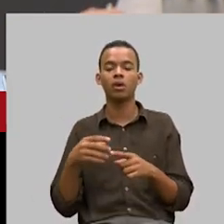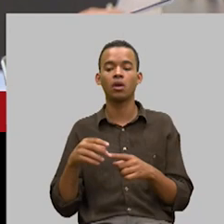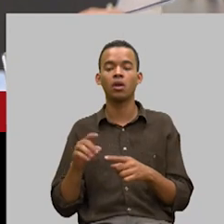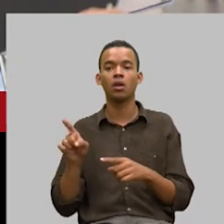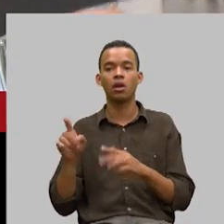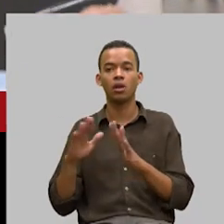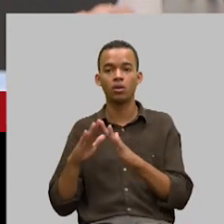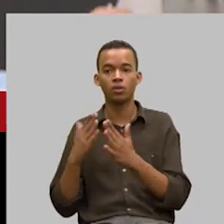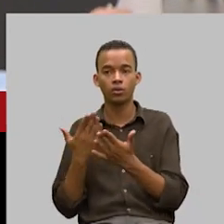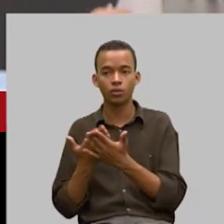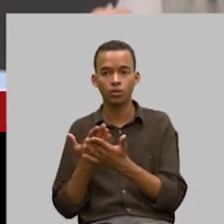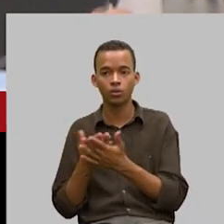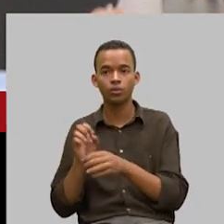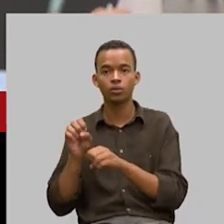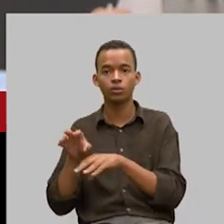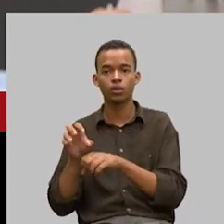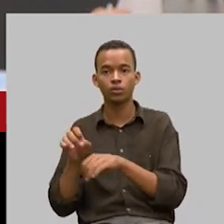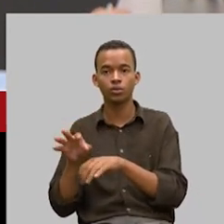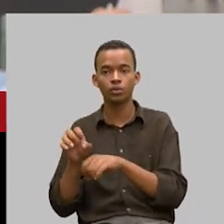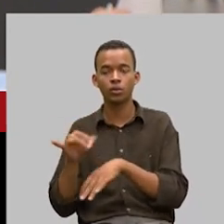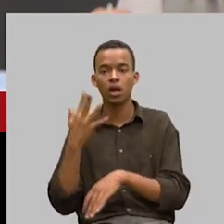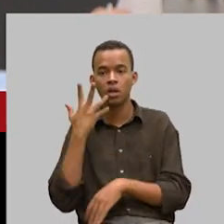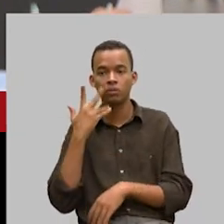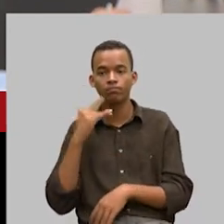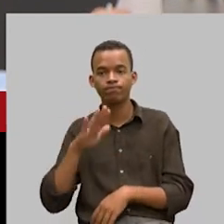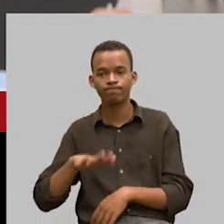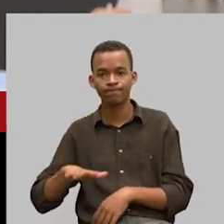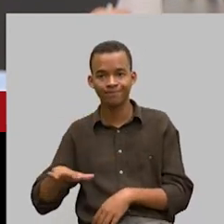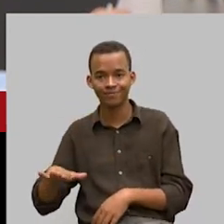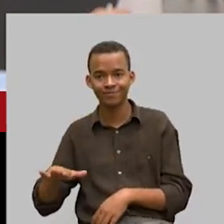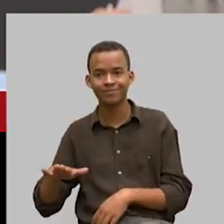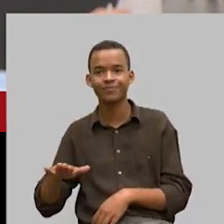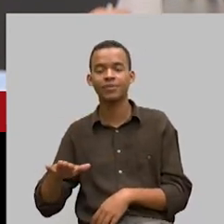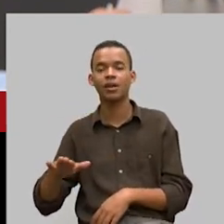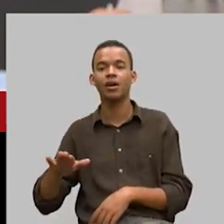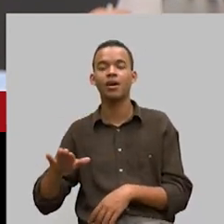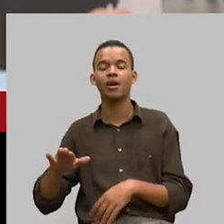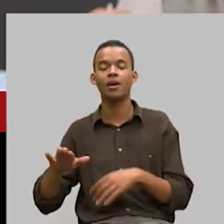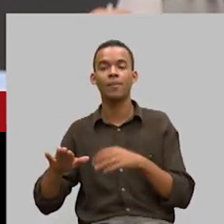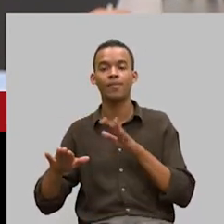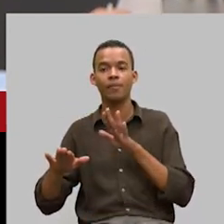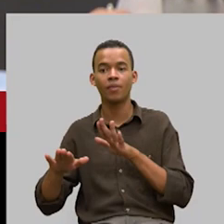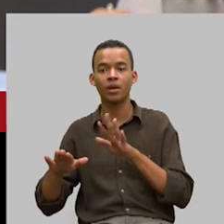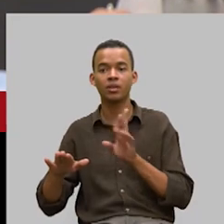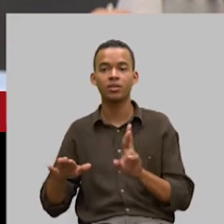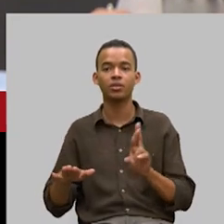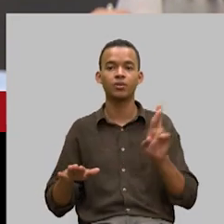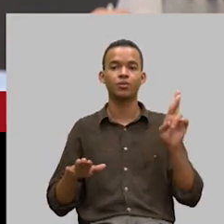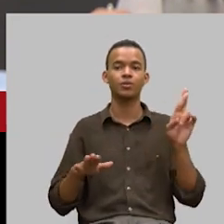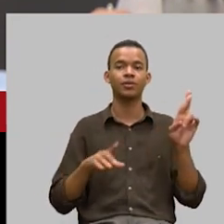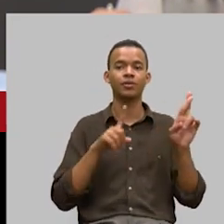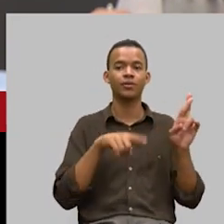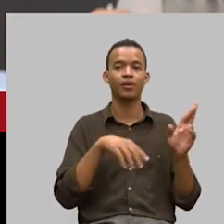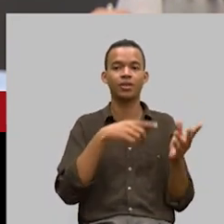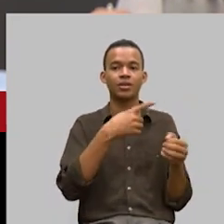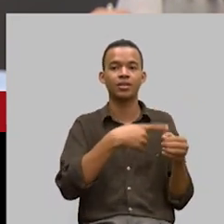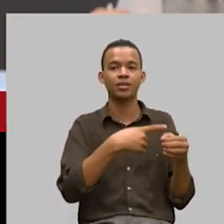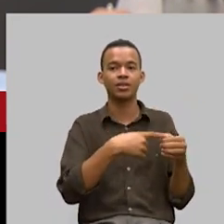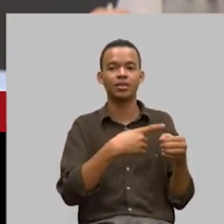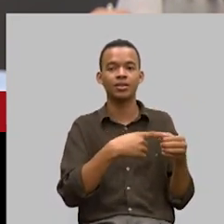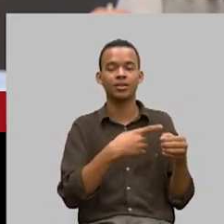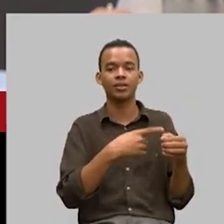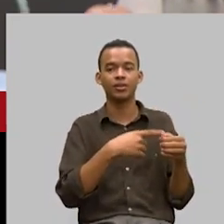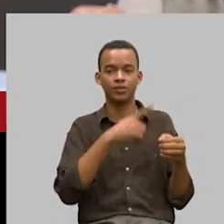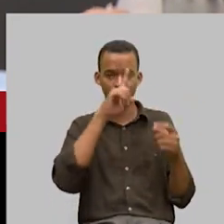achando que vai diminuir porque tem que contratar mais tor se eu identificar uma escola né como uma estrutura própria